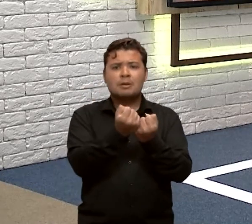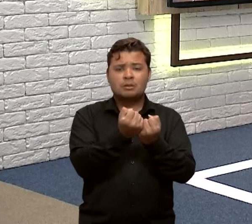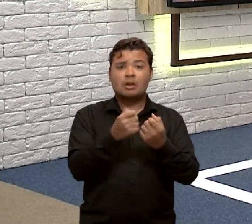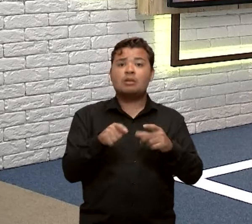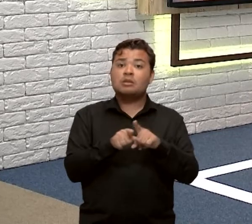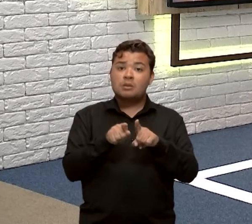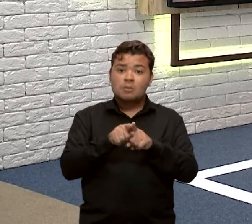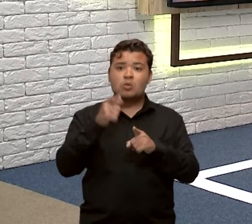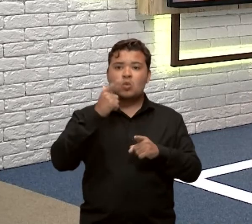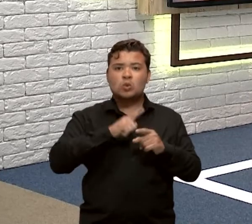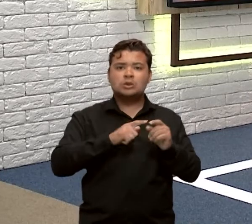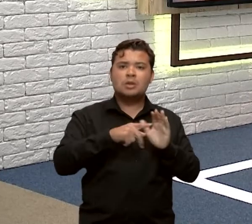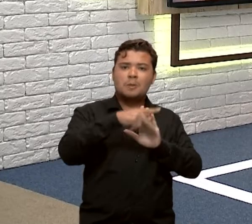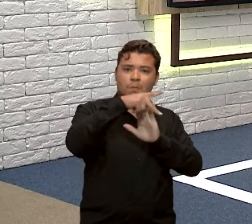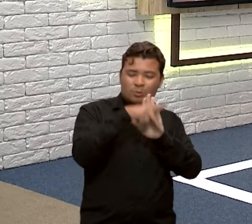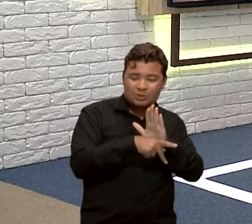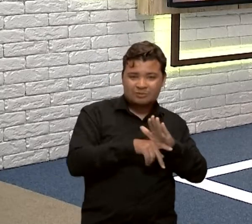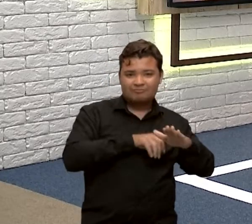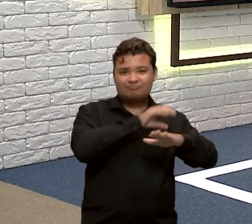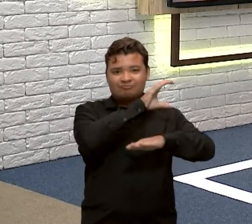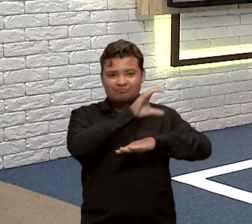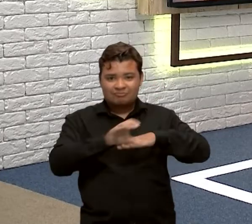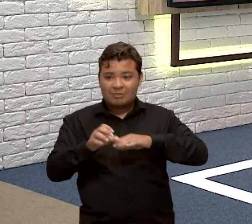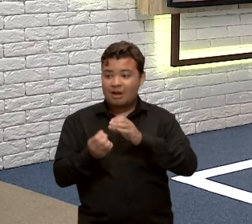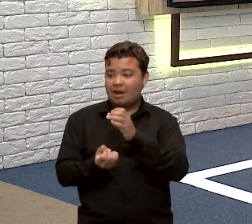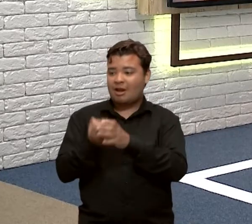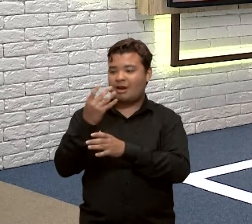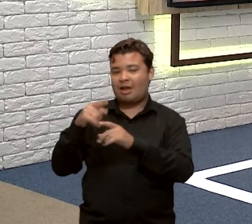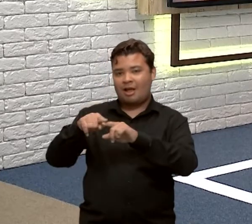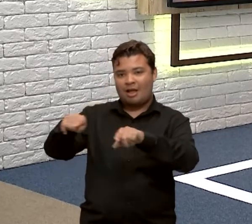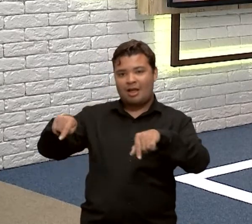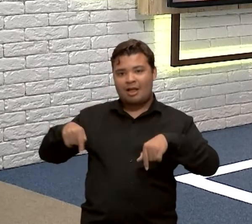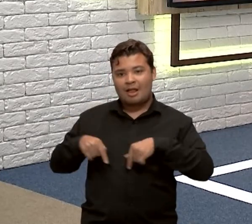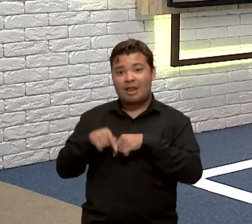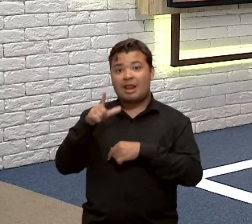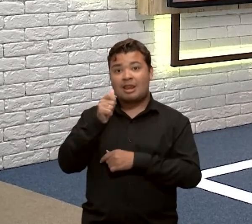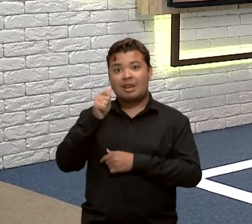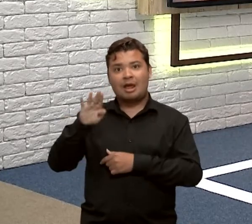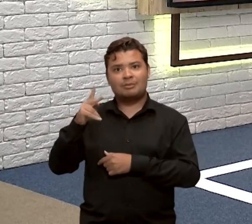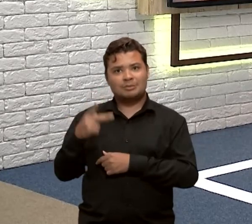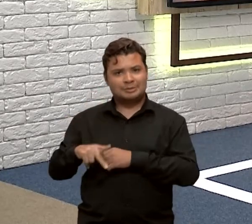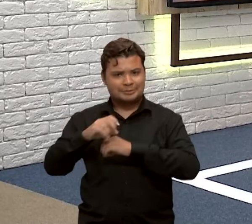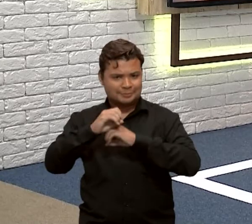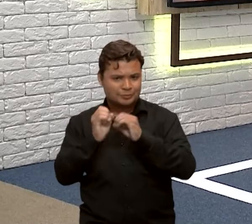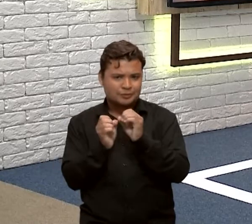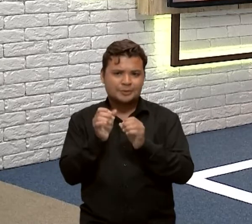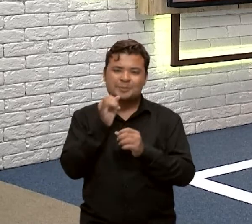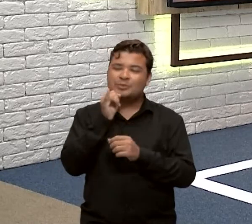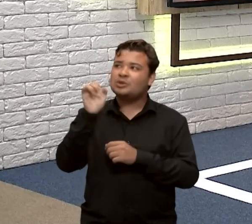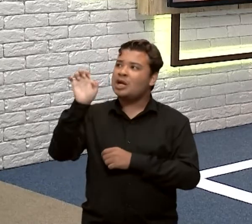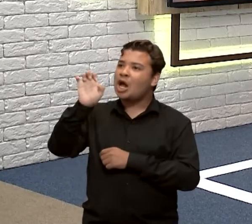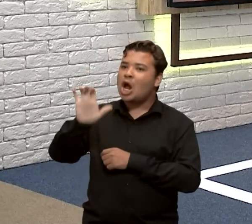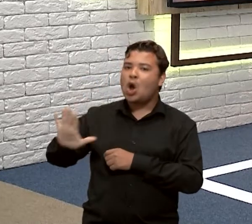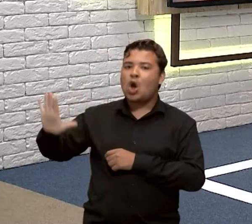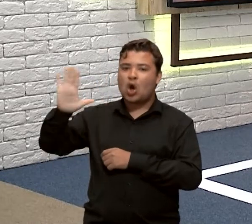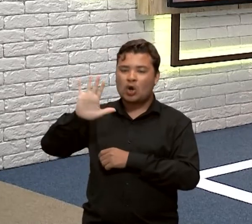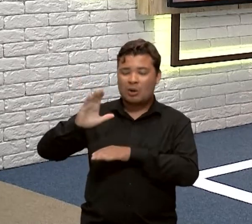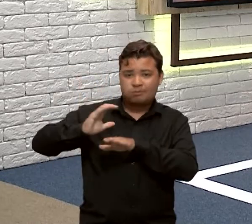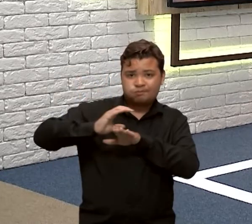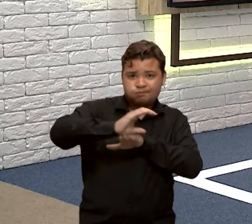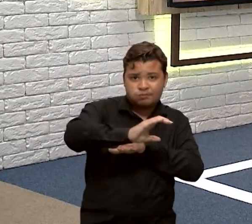para estruturação de laboratórios na UFG, com recursos europeus, recursos da América do